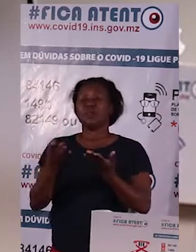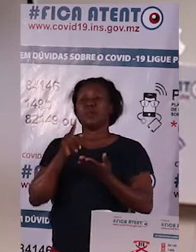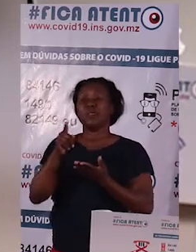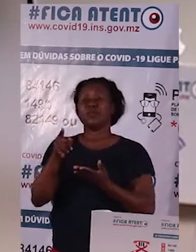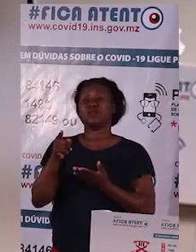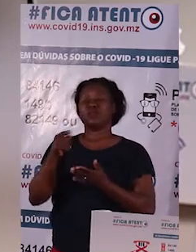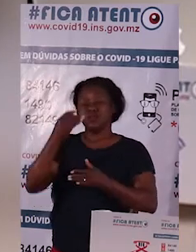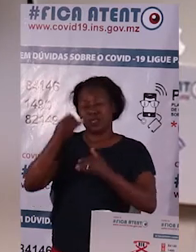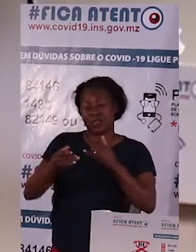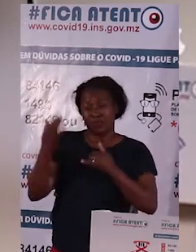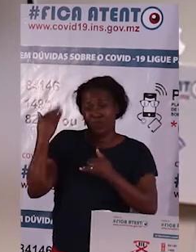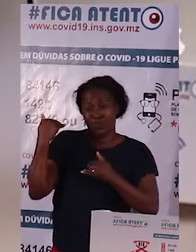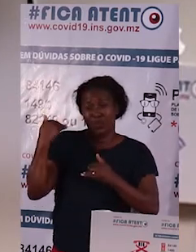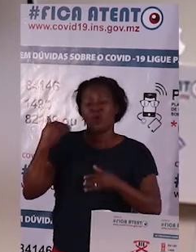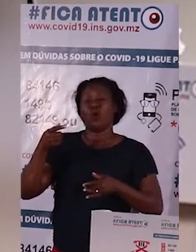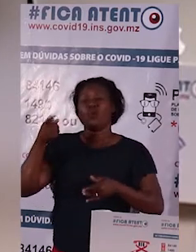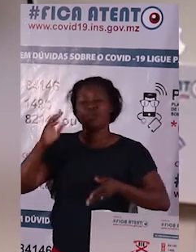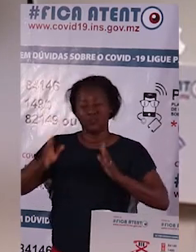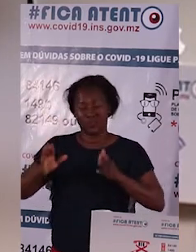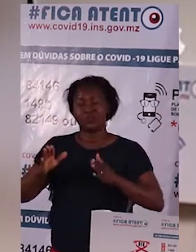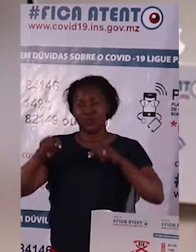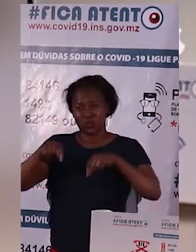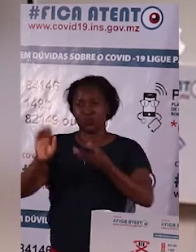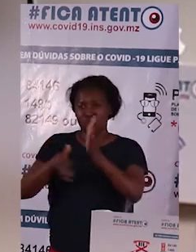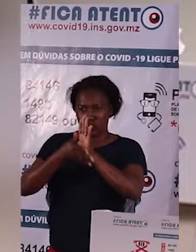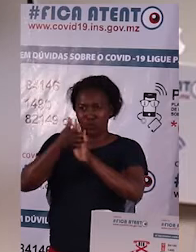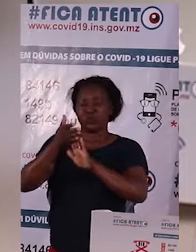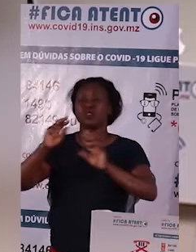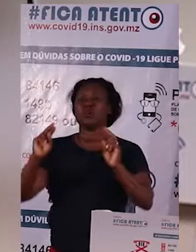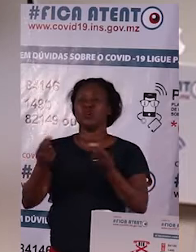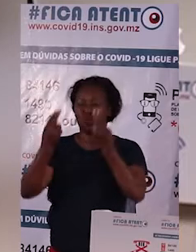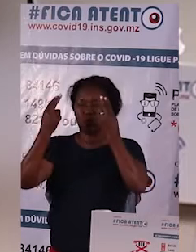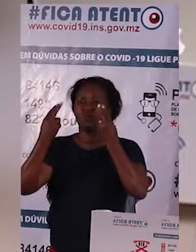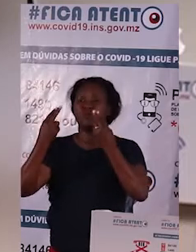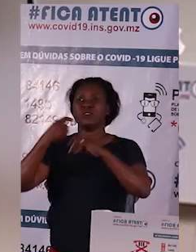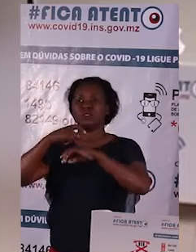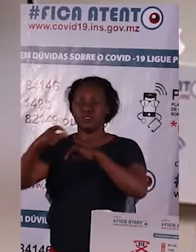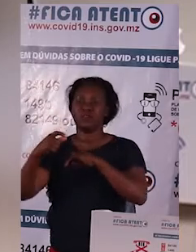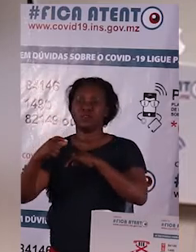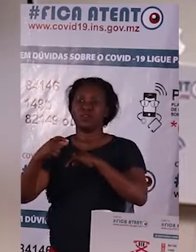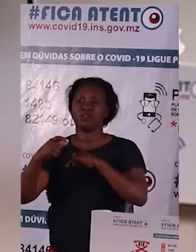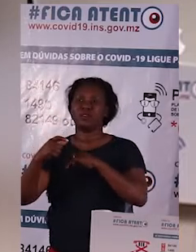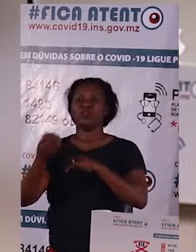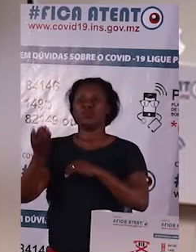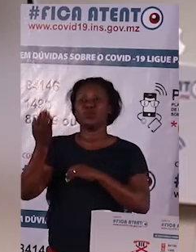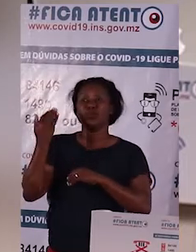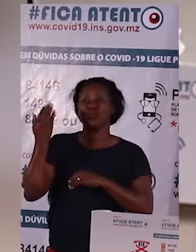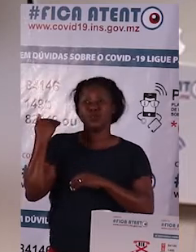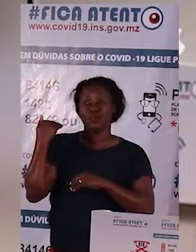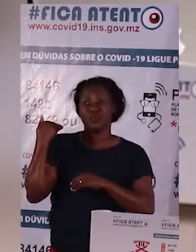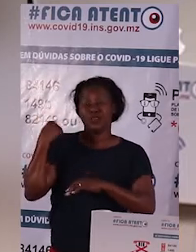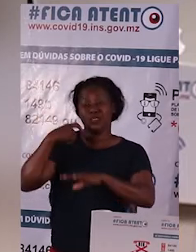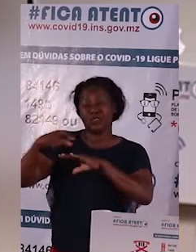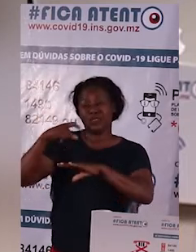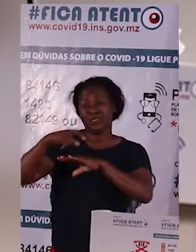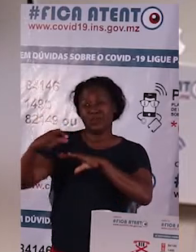epidemiológica, portanto não está ali naquela comparação, mas vocês podem ver então, nas 5 semanas epidemiológicas que